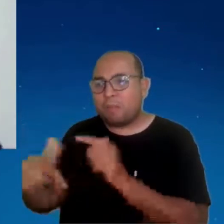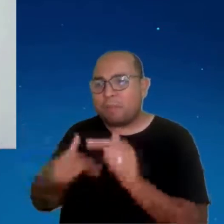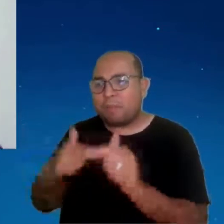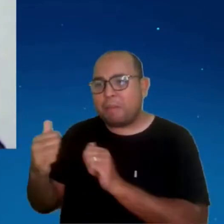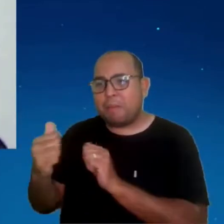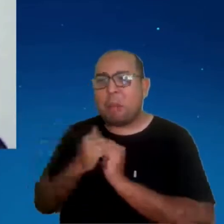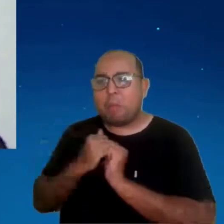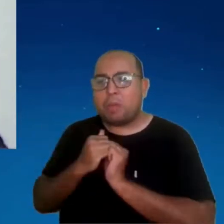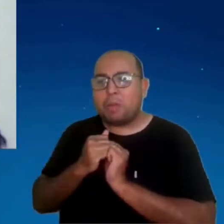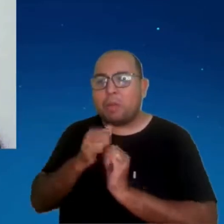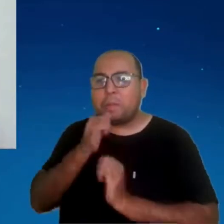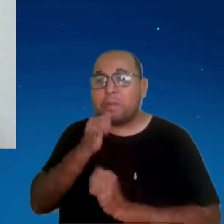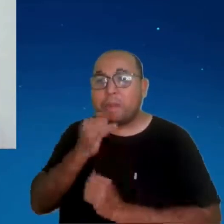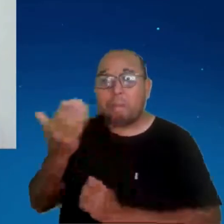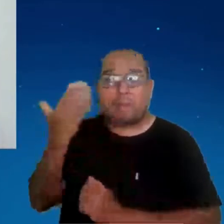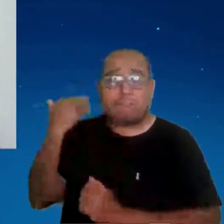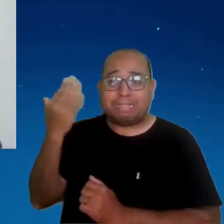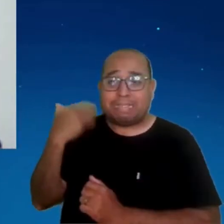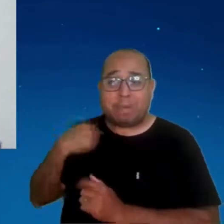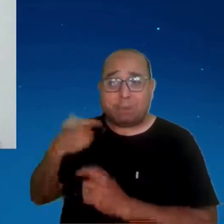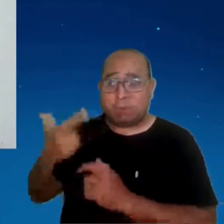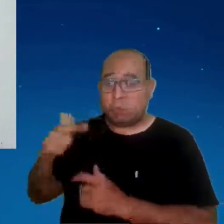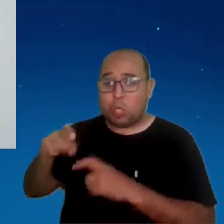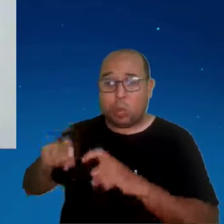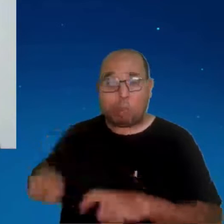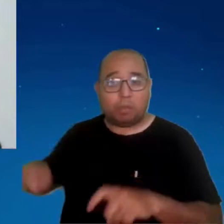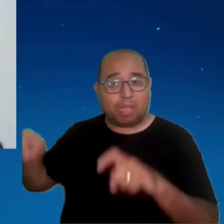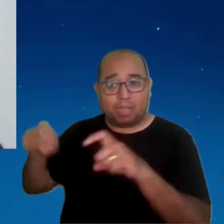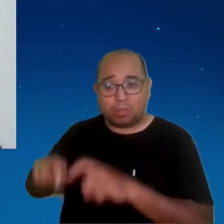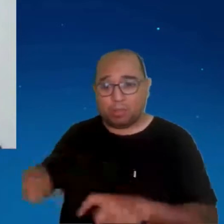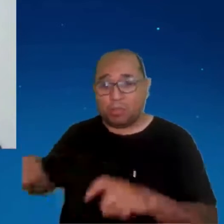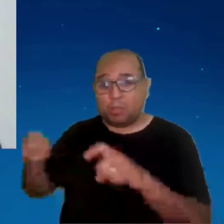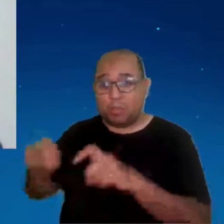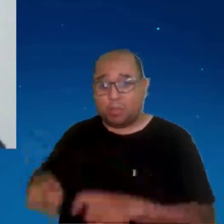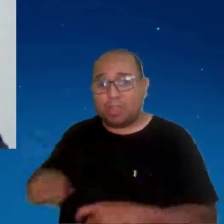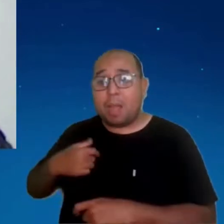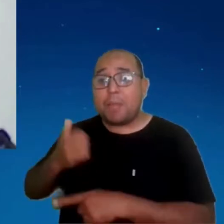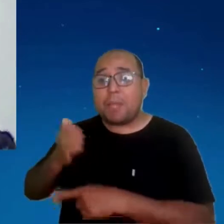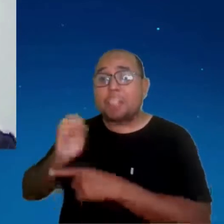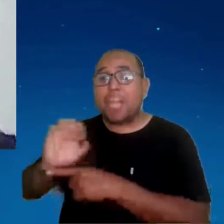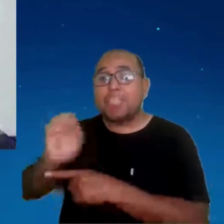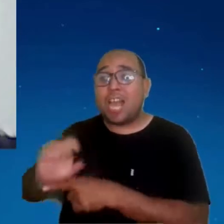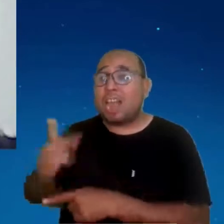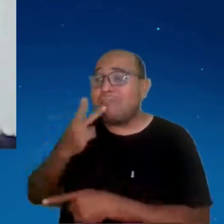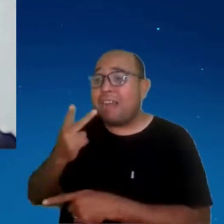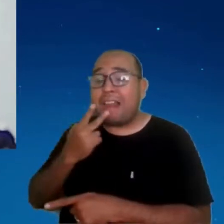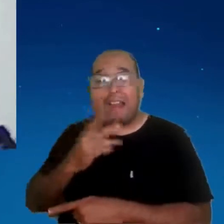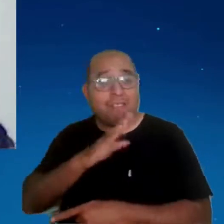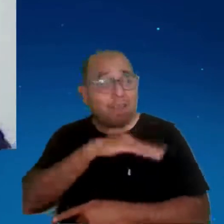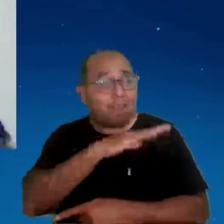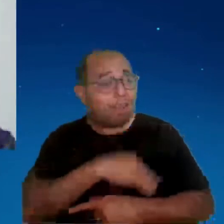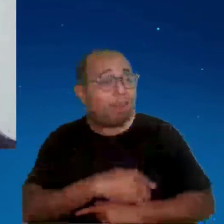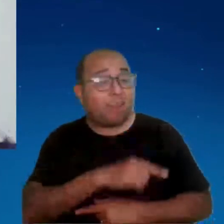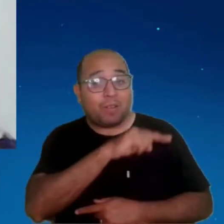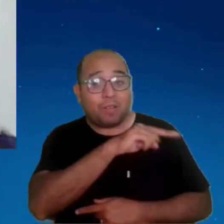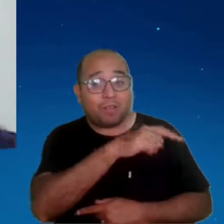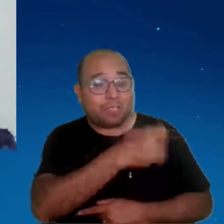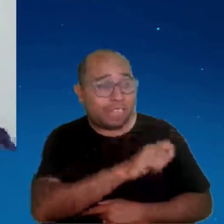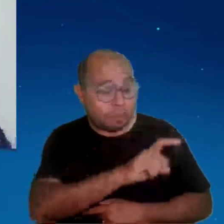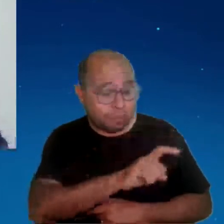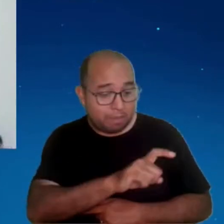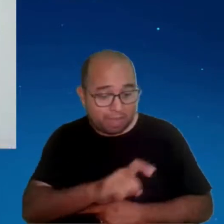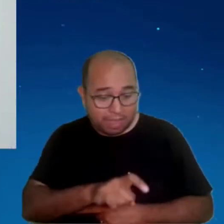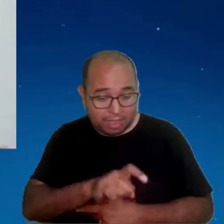tinha computador, né? Eu me lembro, assim, que as minhas estagiárias falavam assim: Marisa, você tem que deixar a setinha assim